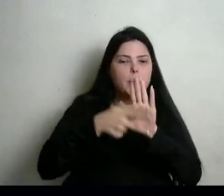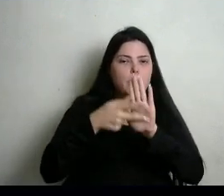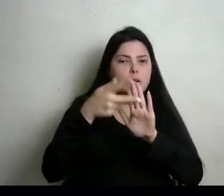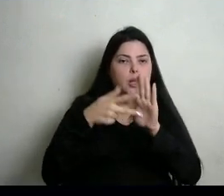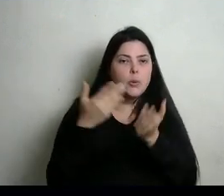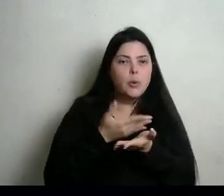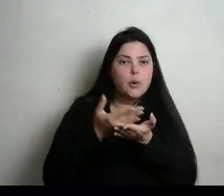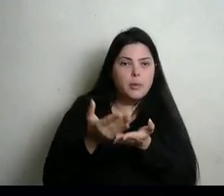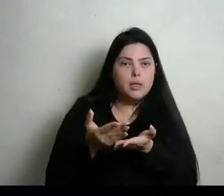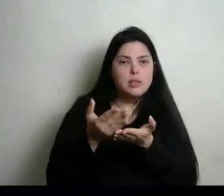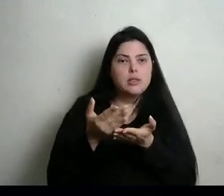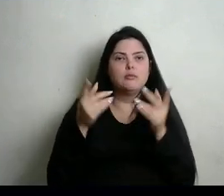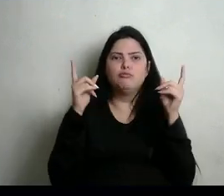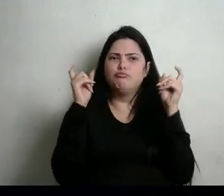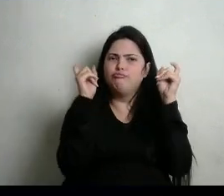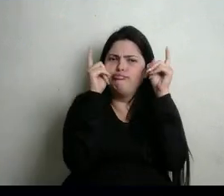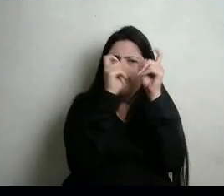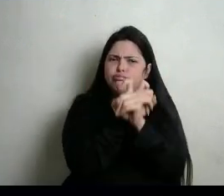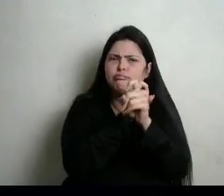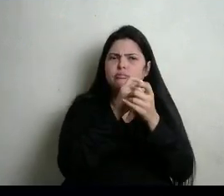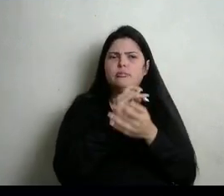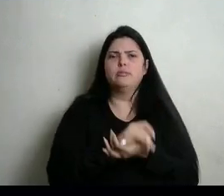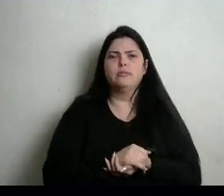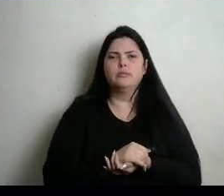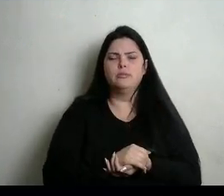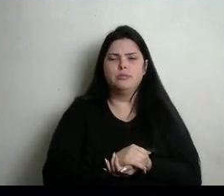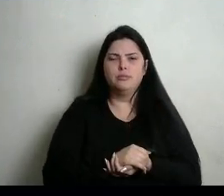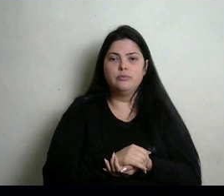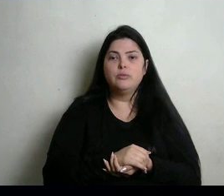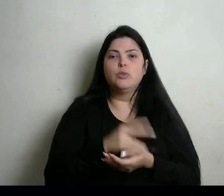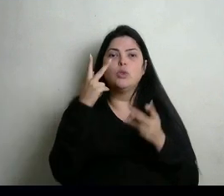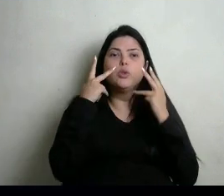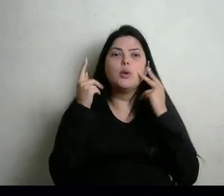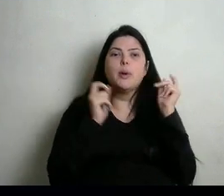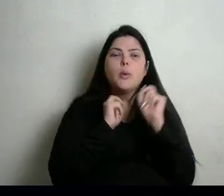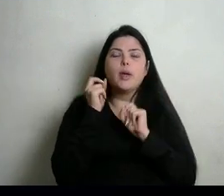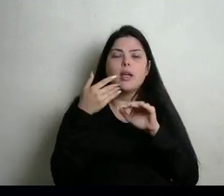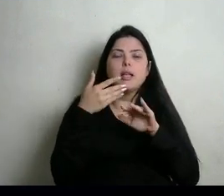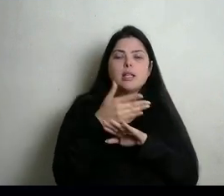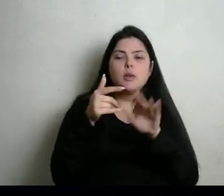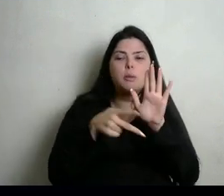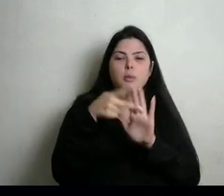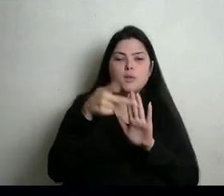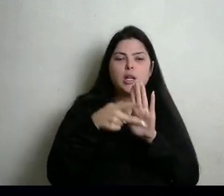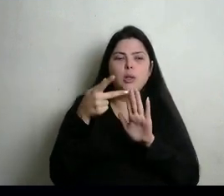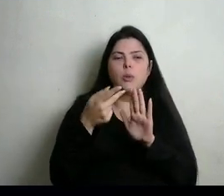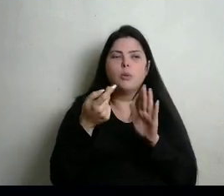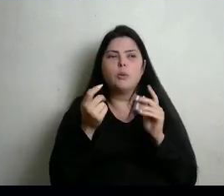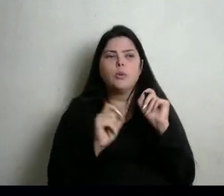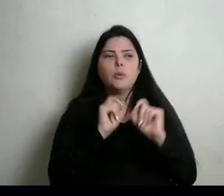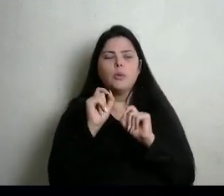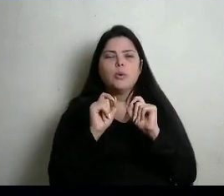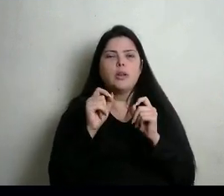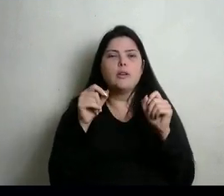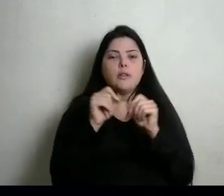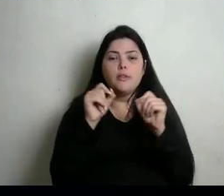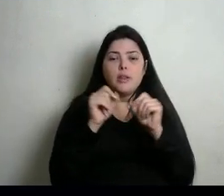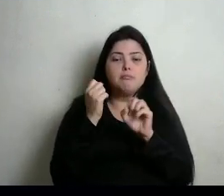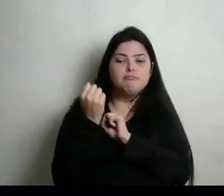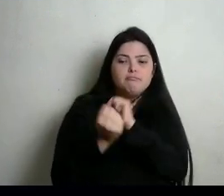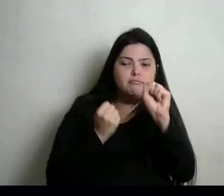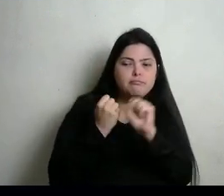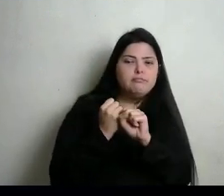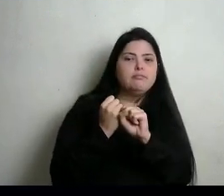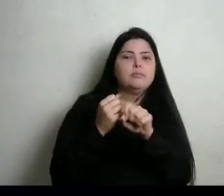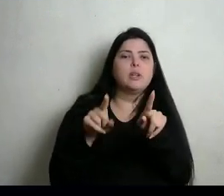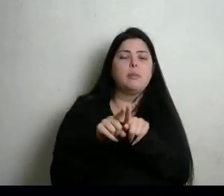Muito difícil. Muito difícil mesmo. Normalmente a gente já entra em um projeto que já está ali sendo executado há anos e refatoração é um